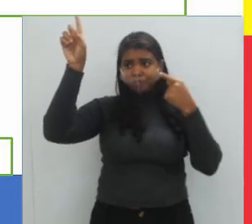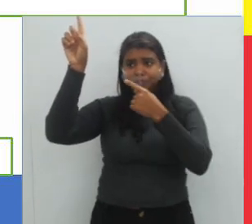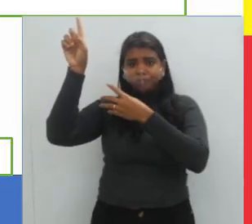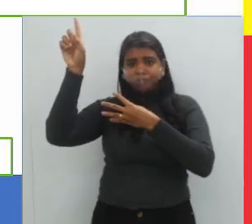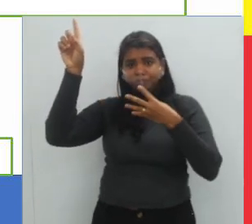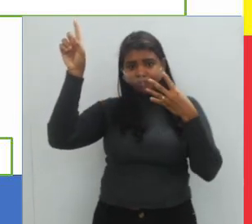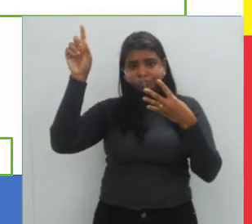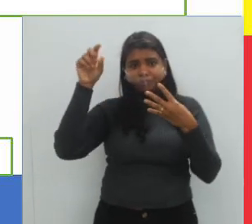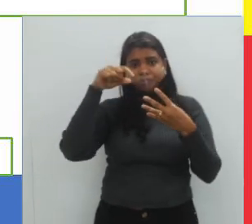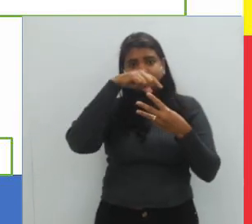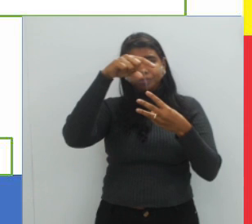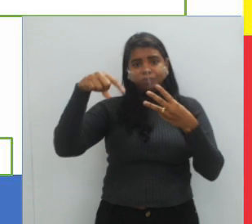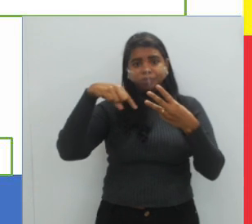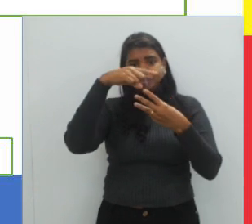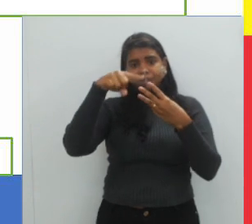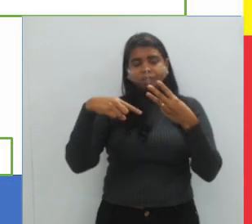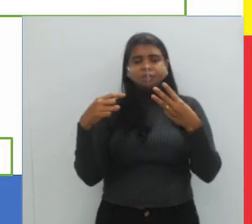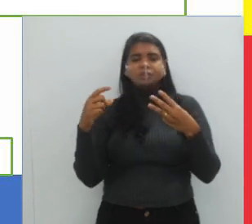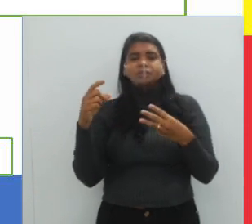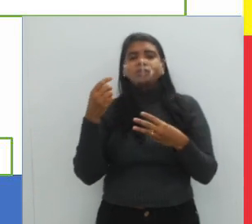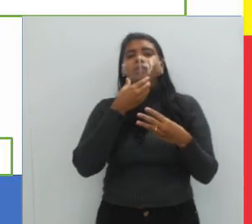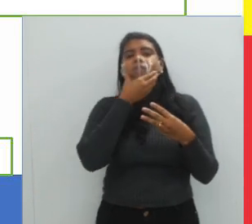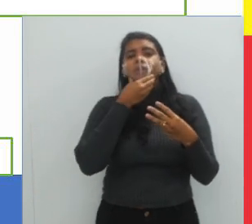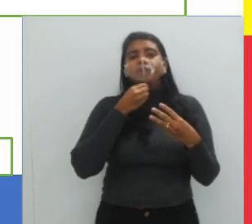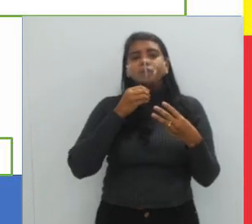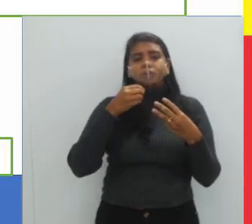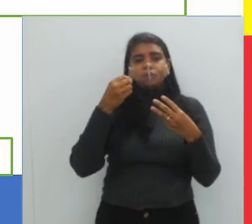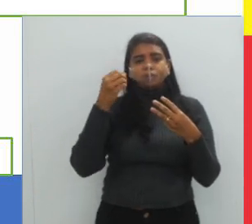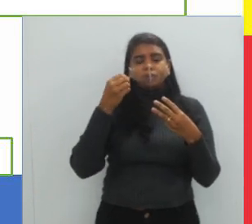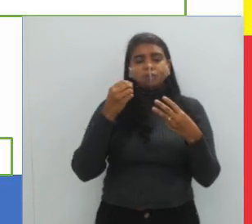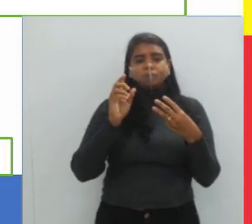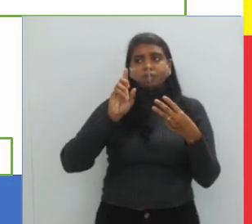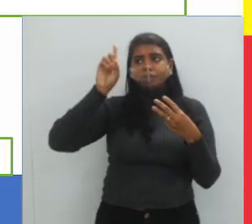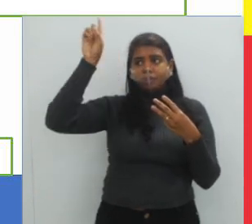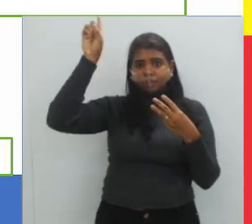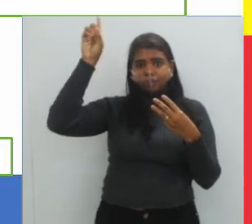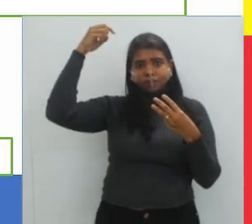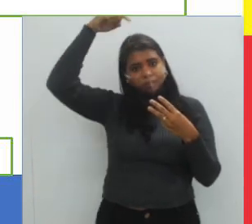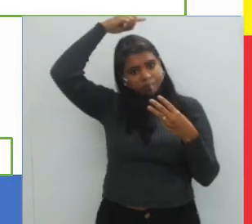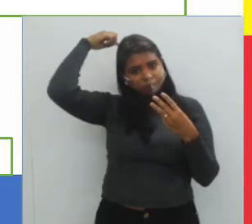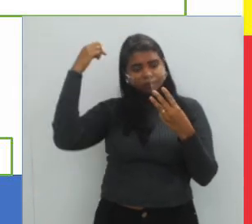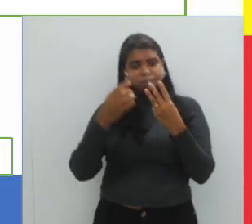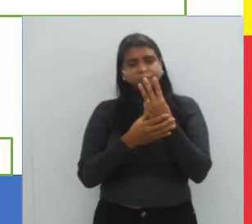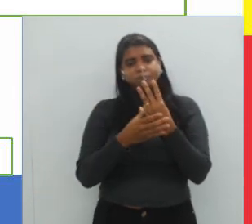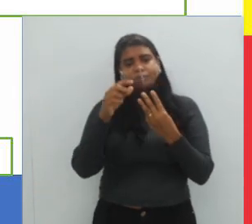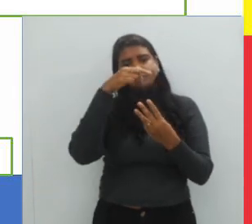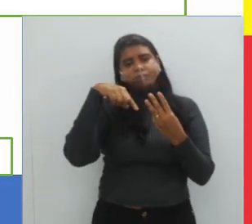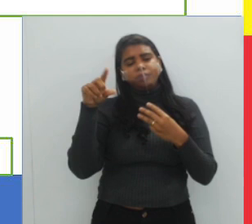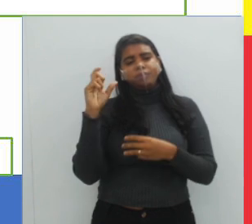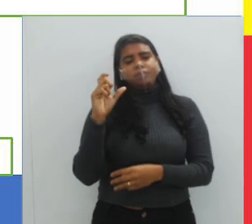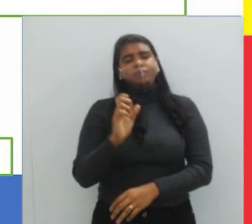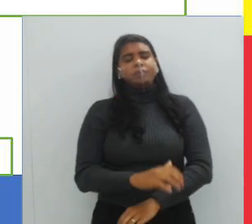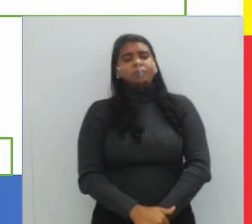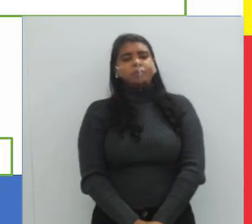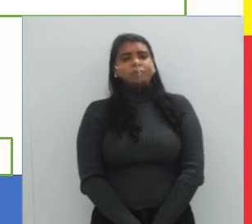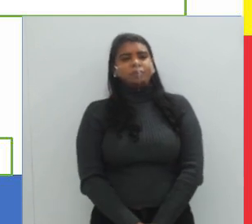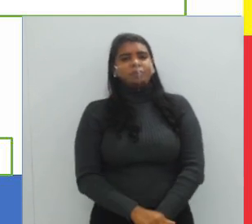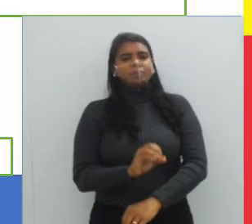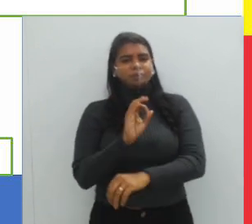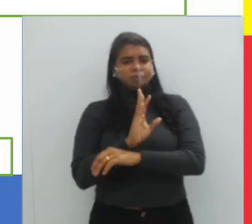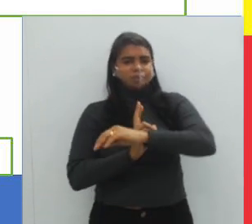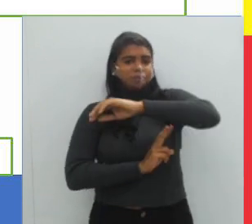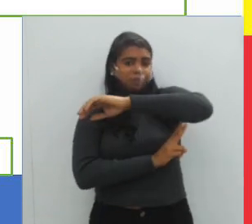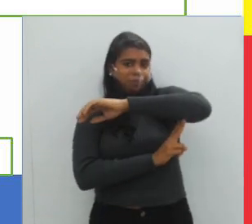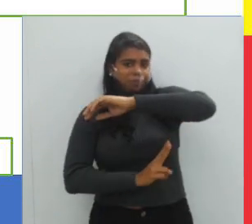3 palavras fortes aí: homem, Deus, sagrado. Como na tela eu coloquei, certo, a